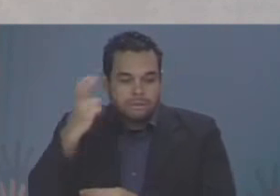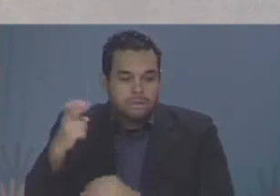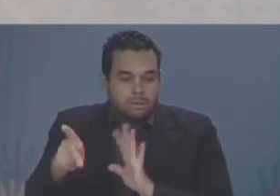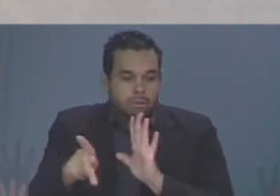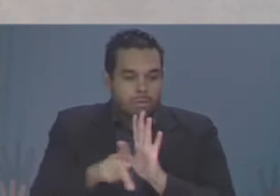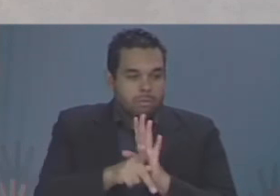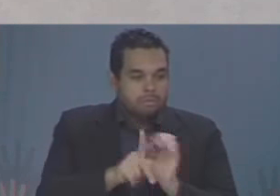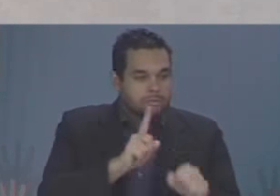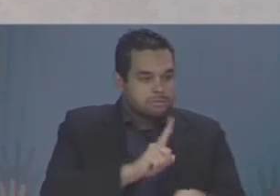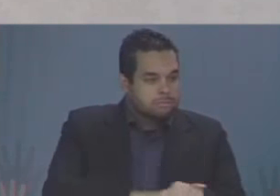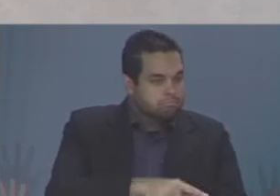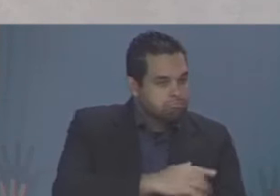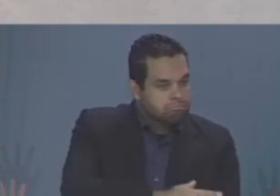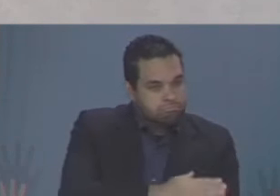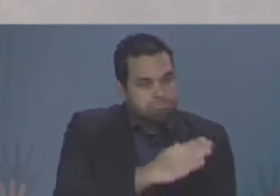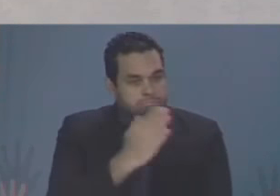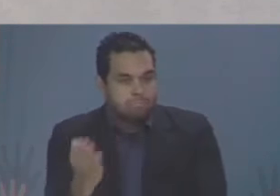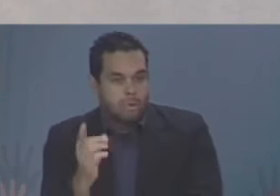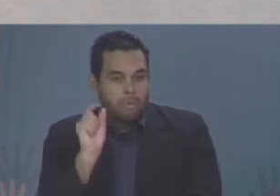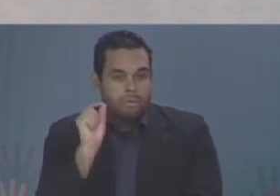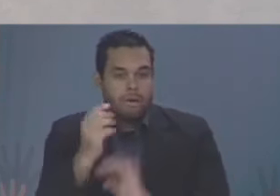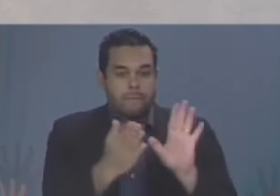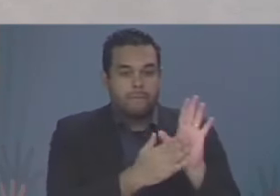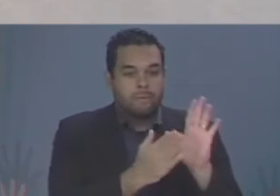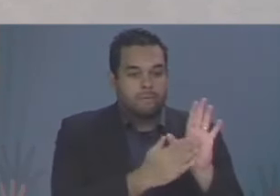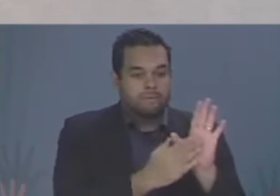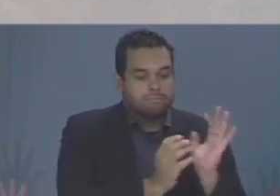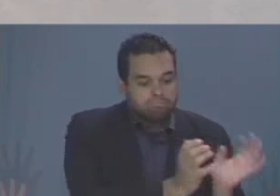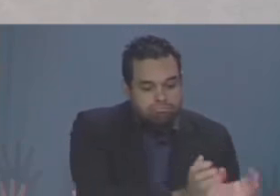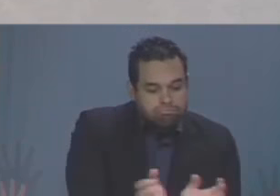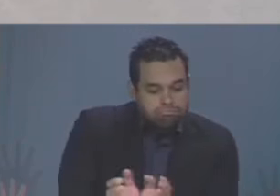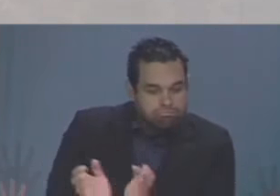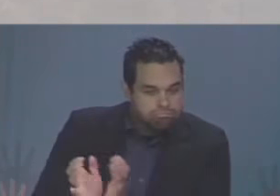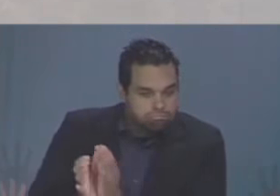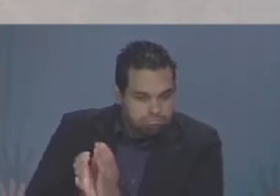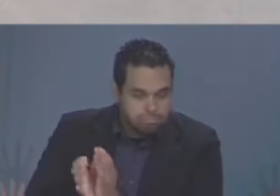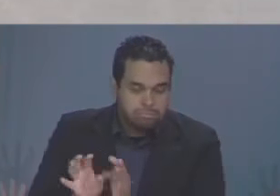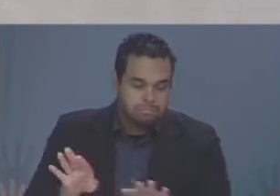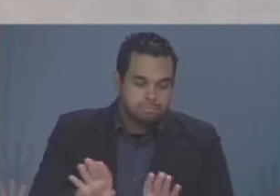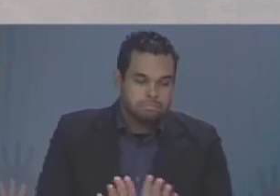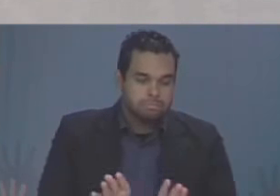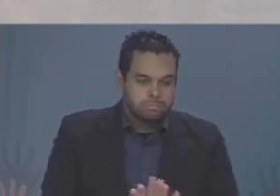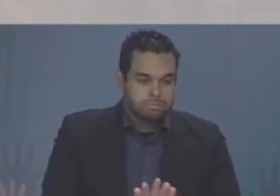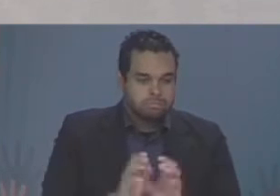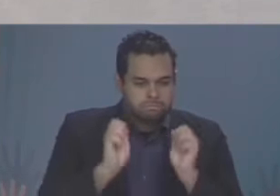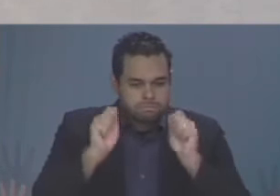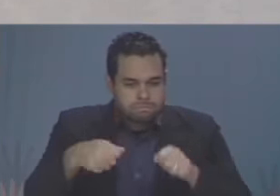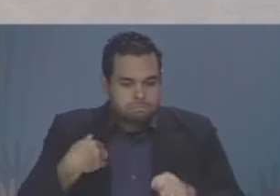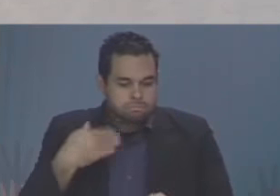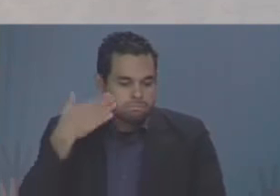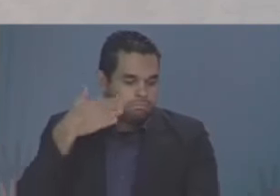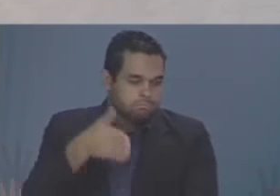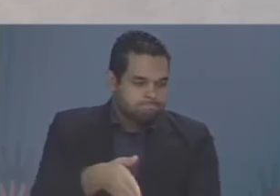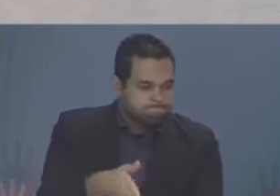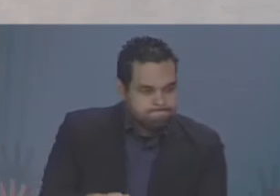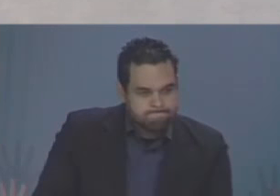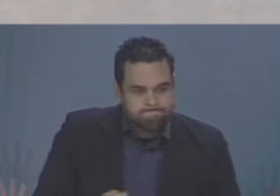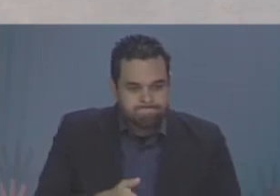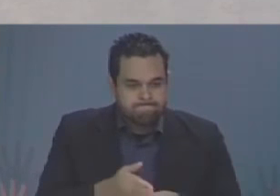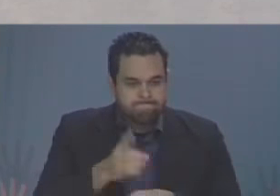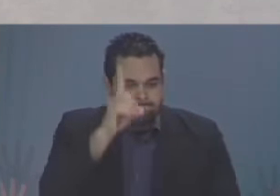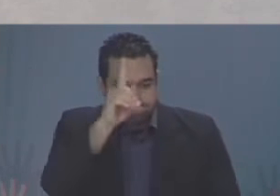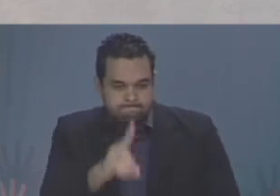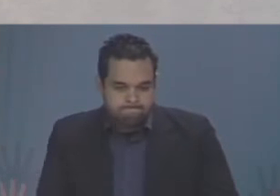e em tempo real das propostas de cada chapa, bem como possibilita a participação